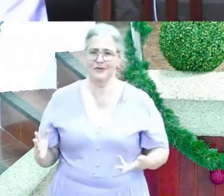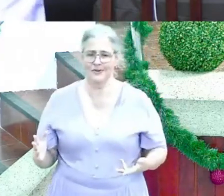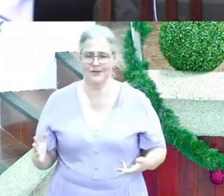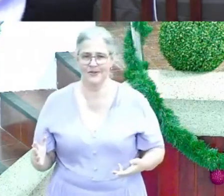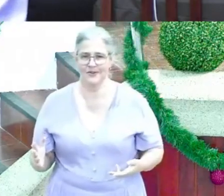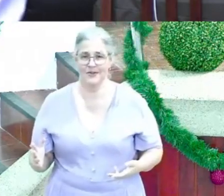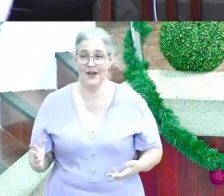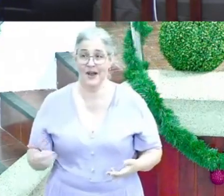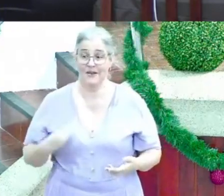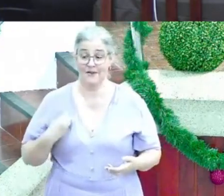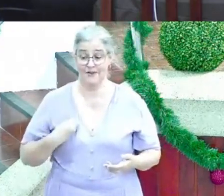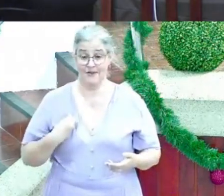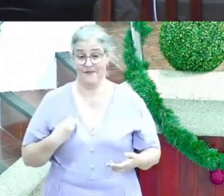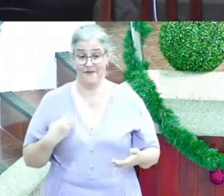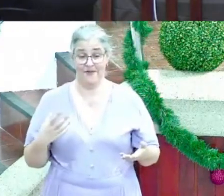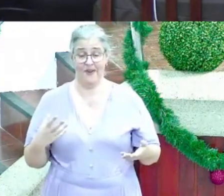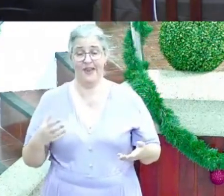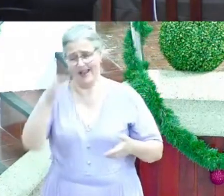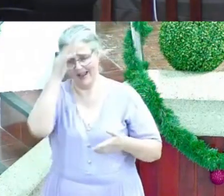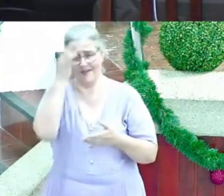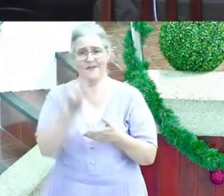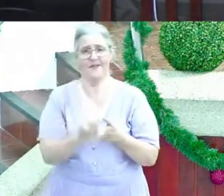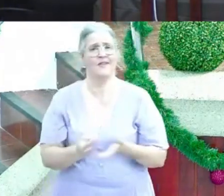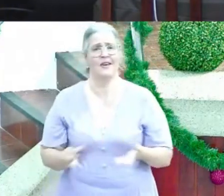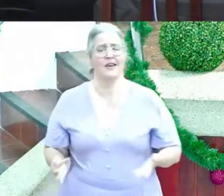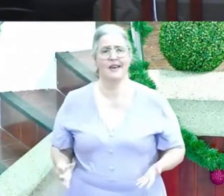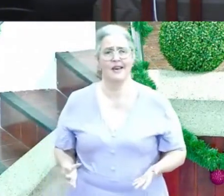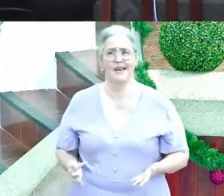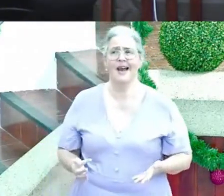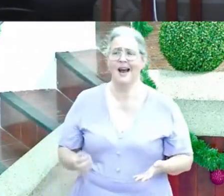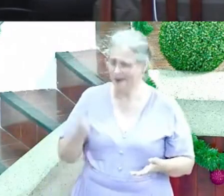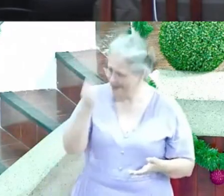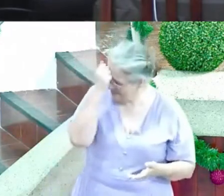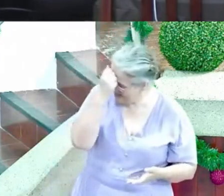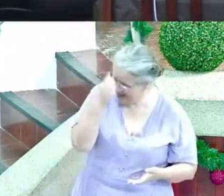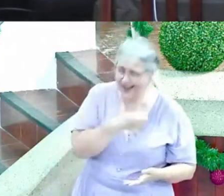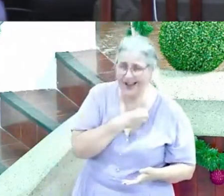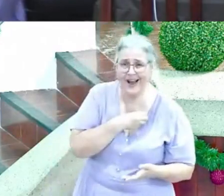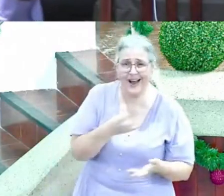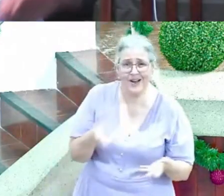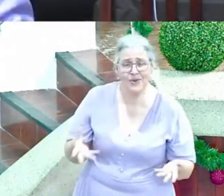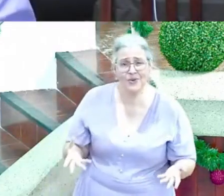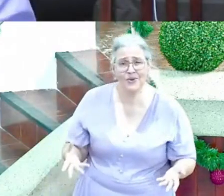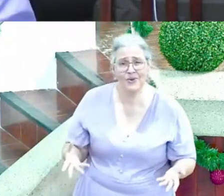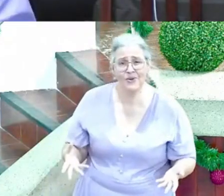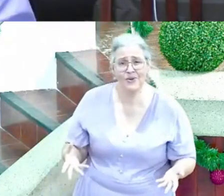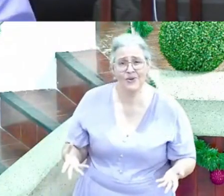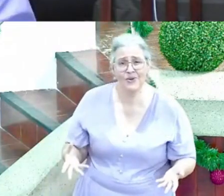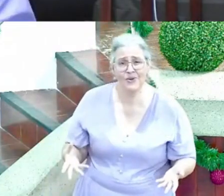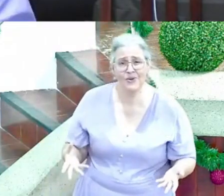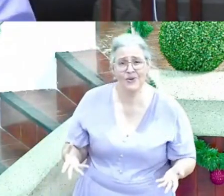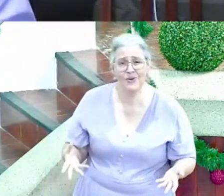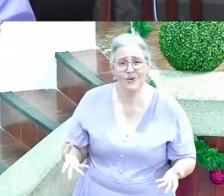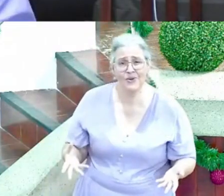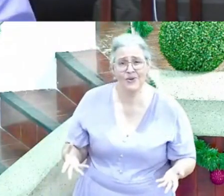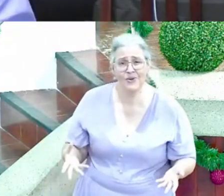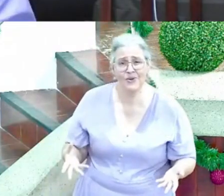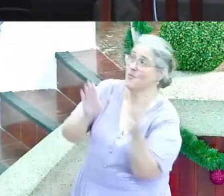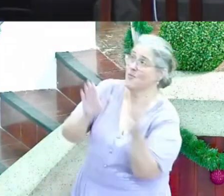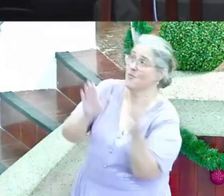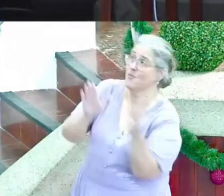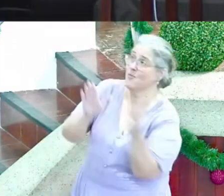agir, a viver e a dar passos de fé, a se arrepender dos seus pecados e a se voltar para o Deus de Israel.